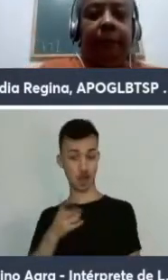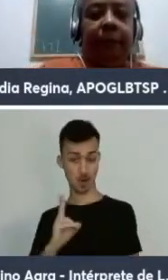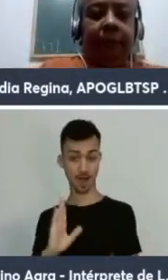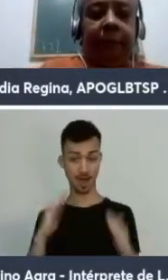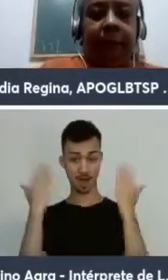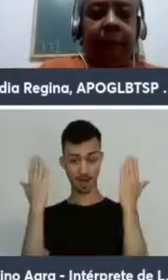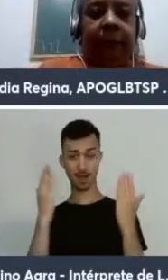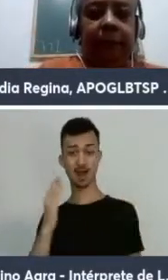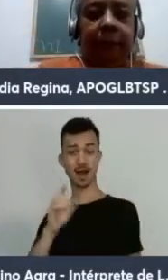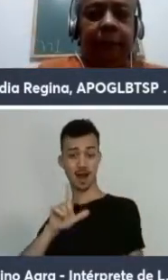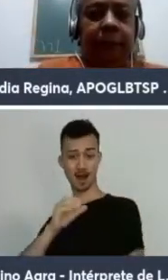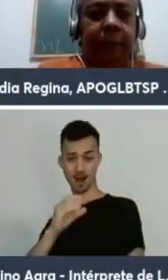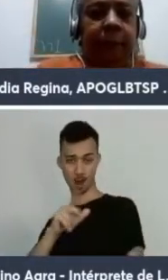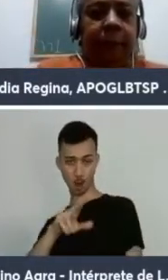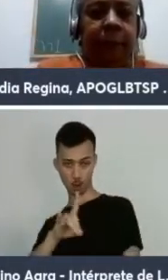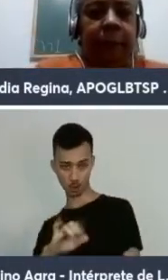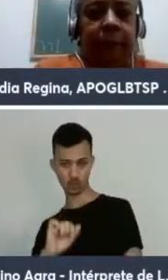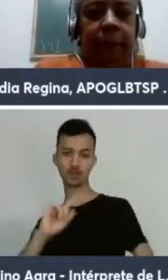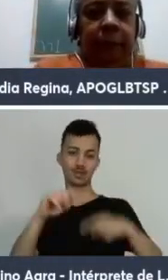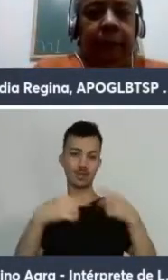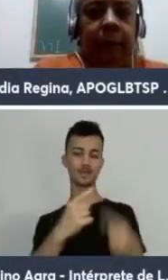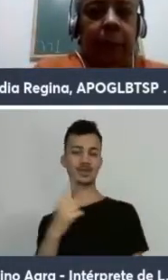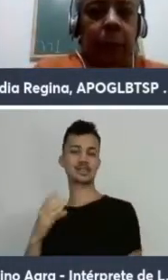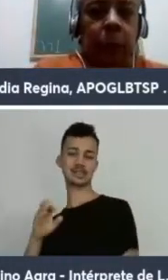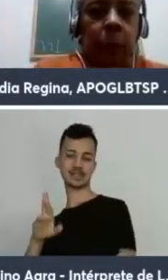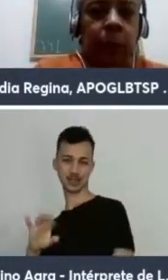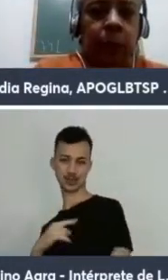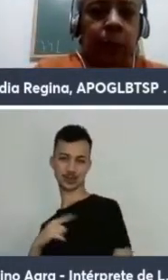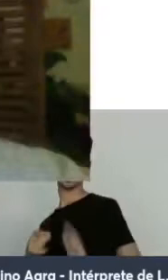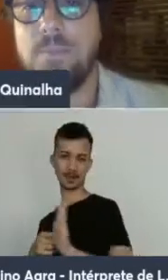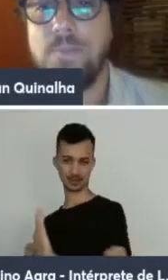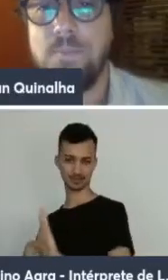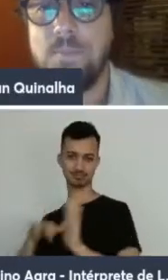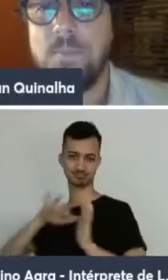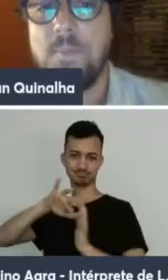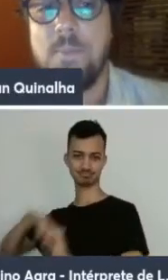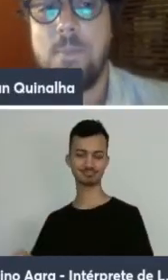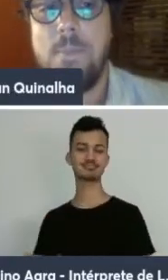depois o Ciro faz a apresentação dele. Então a palavra está contigo, Cláudia.